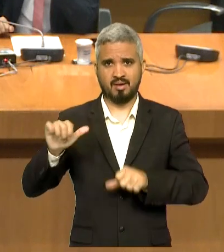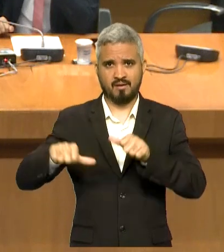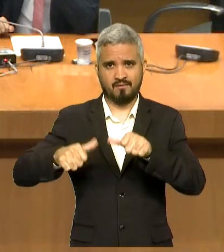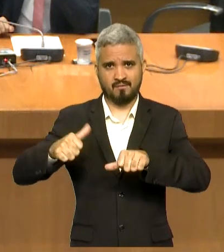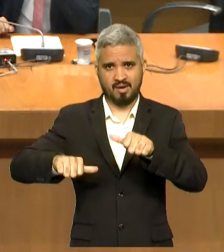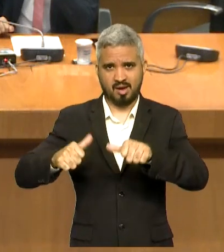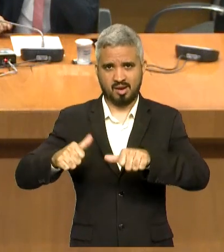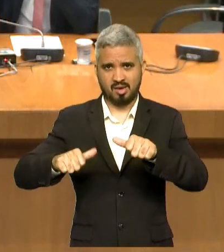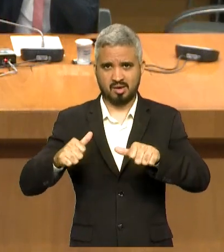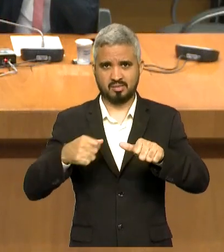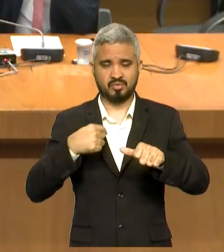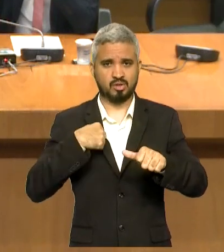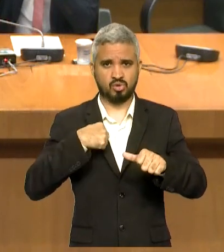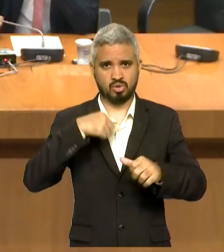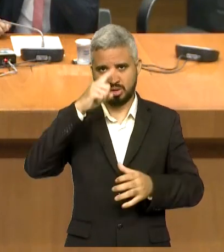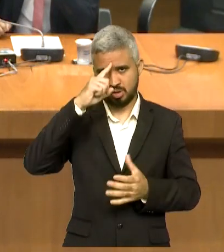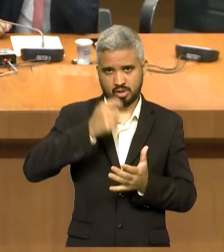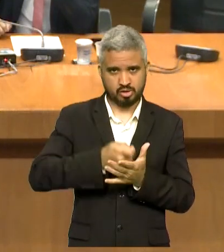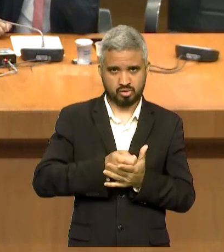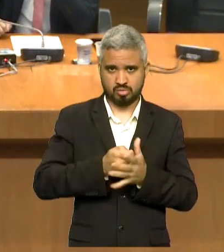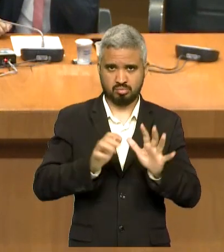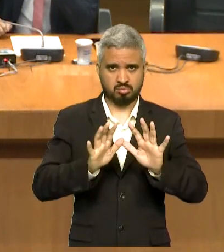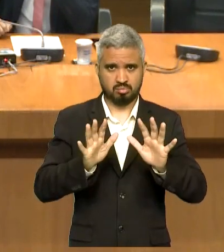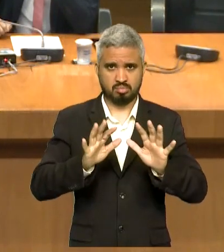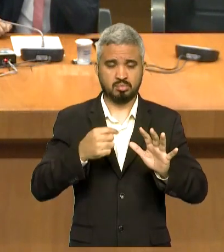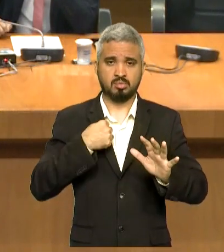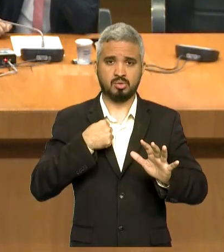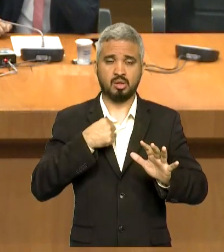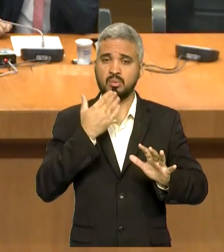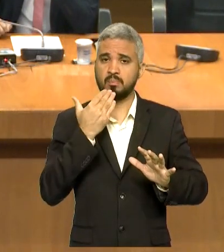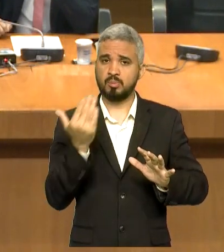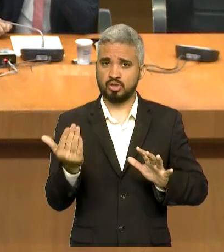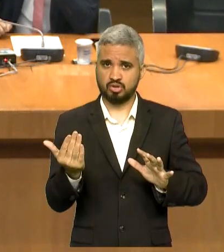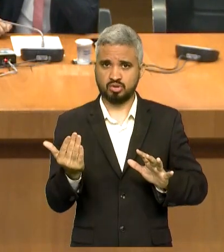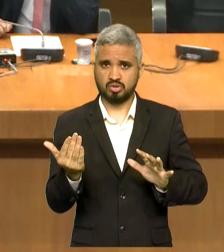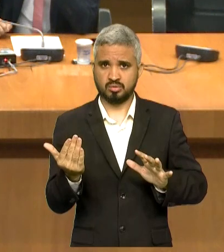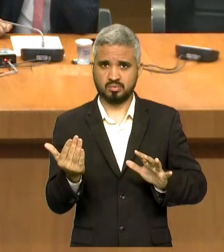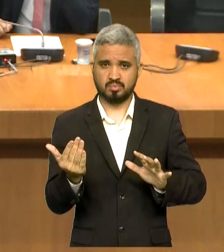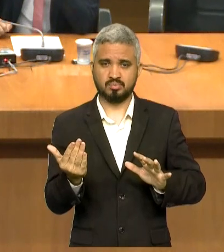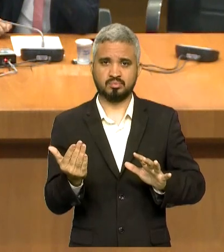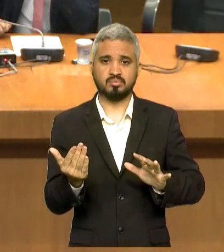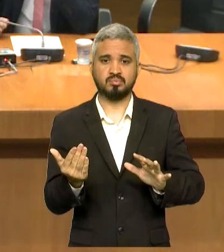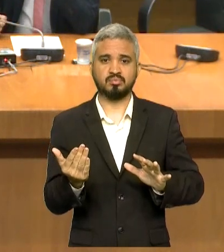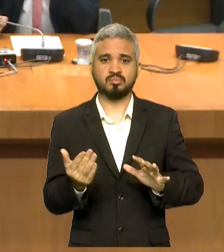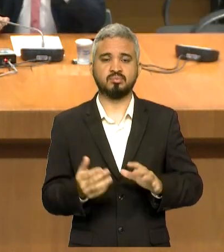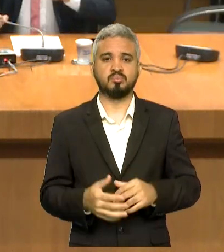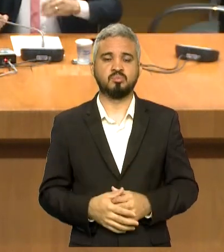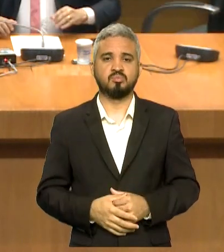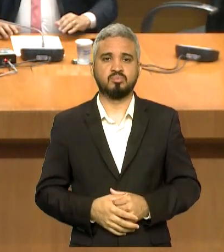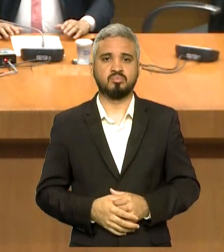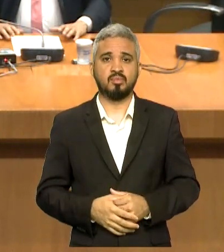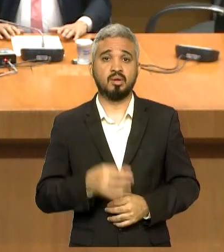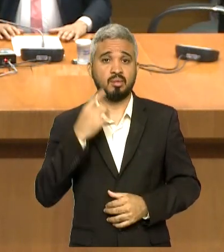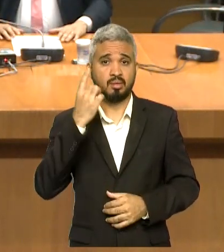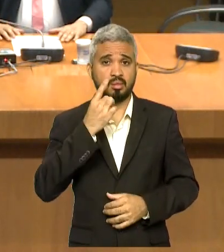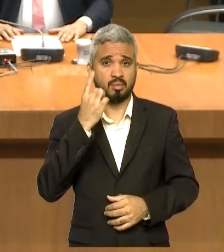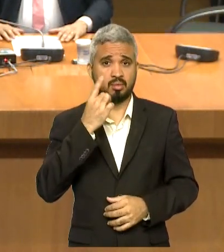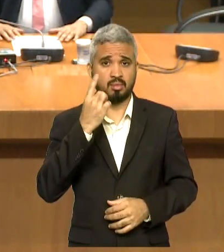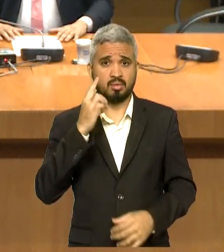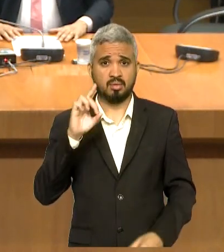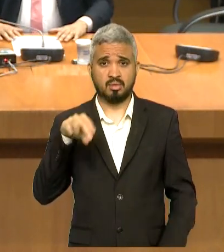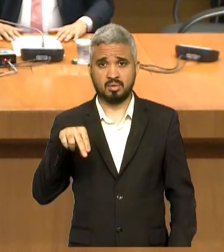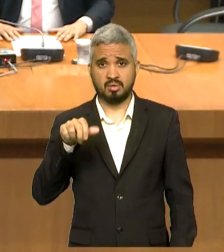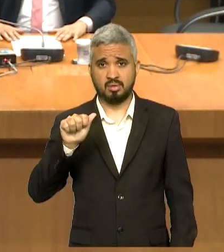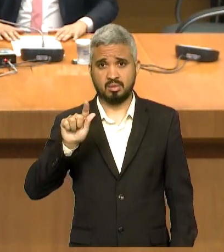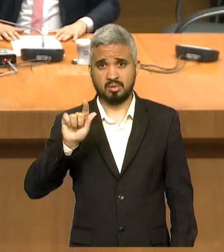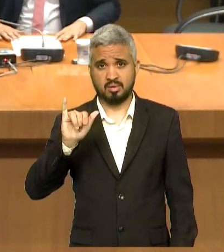obviamente, decidir, porque o pedido foi formulado por mim enquanto eu estava na presidência, me afastei, e o deputado Najib, que assumiu a presidência,